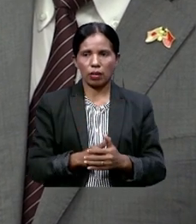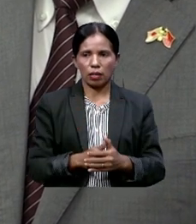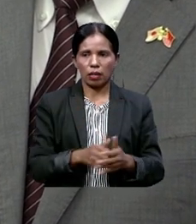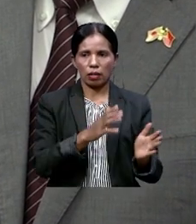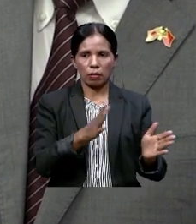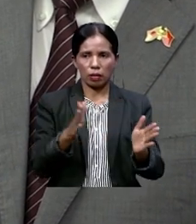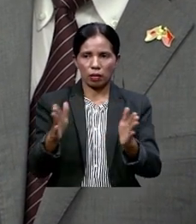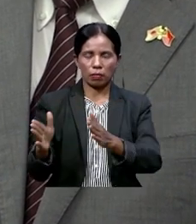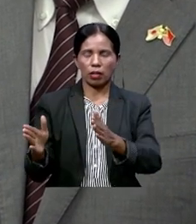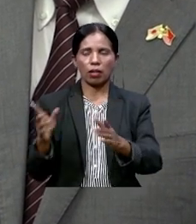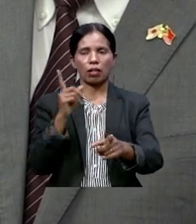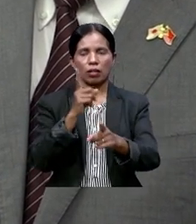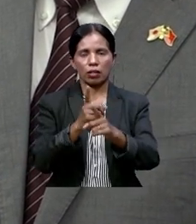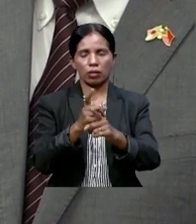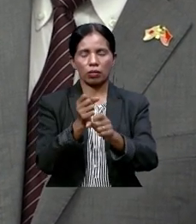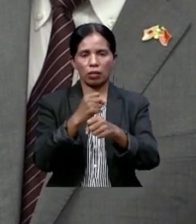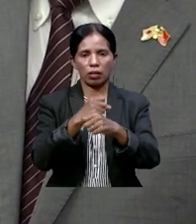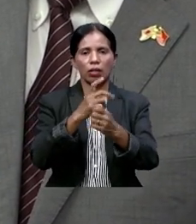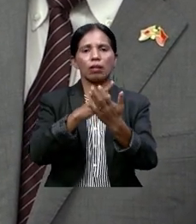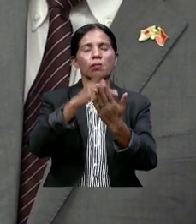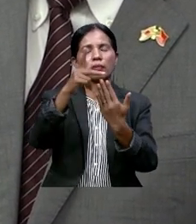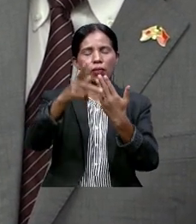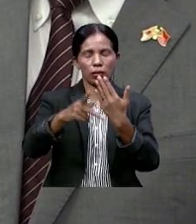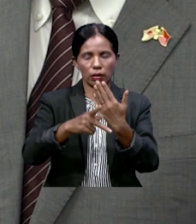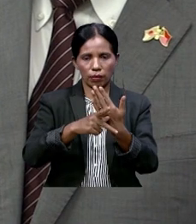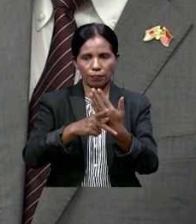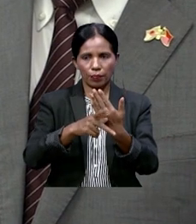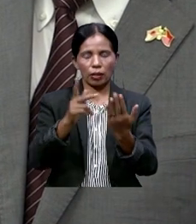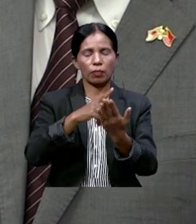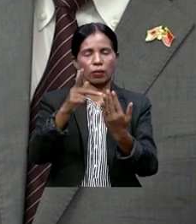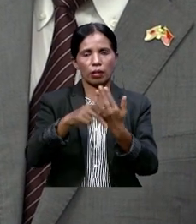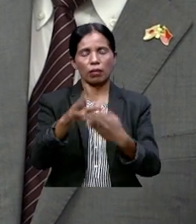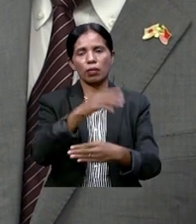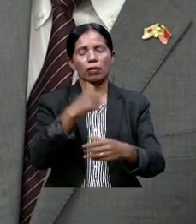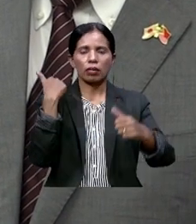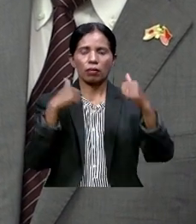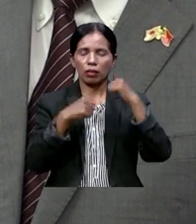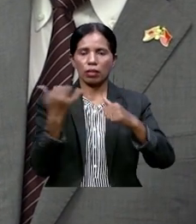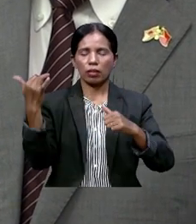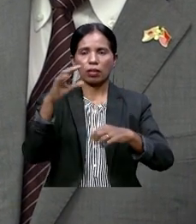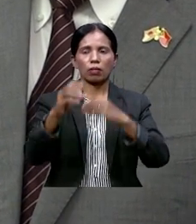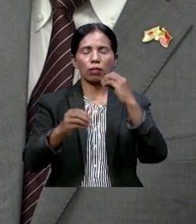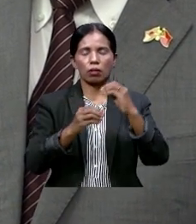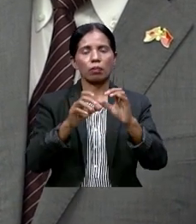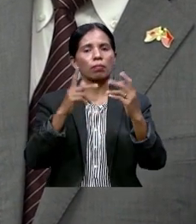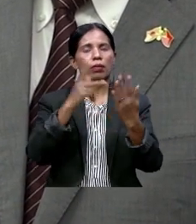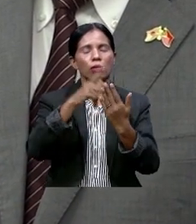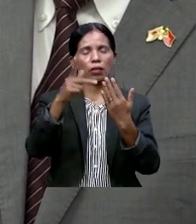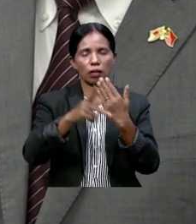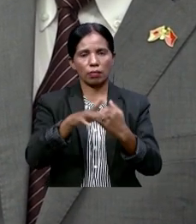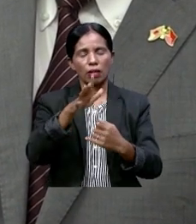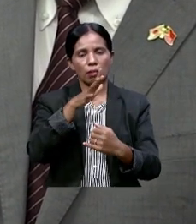preparado leo de halau programa subprograma no atividade sira konoba programa inan hoan